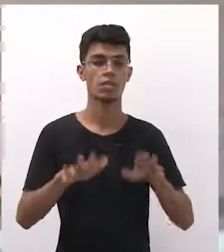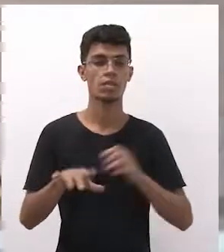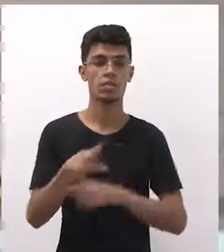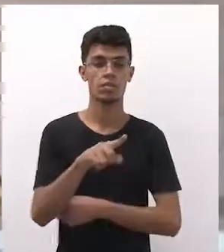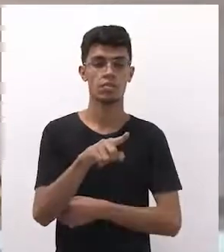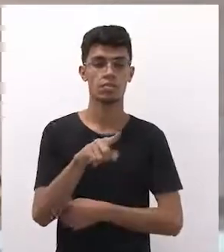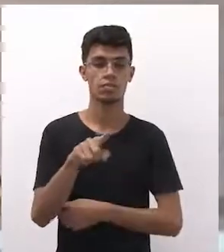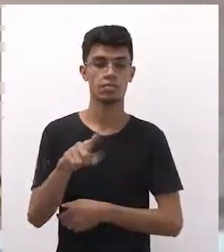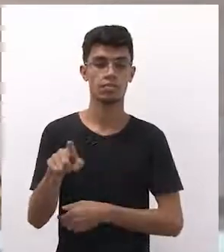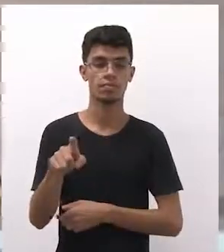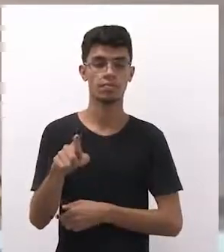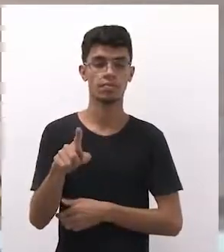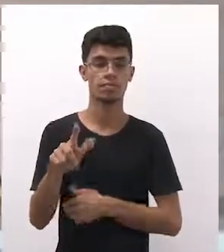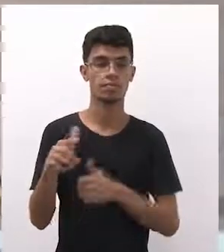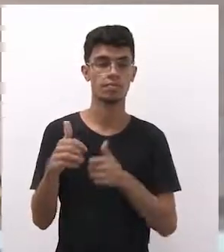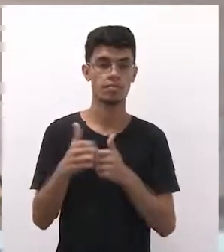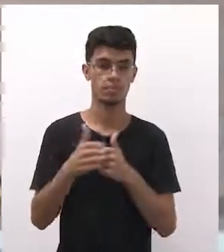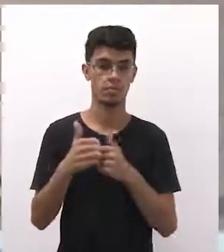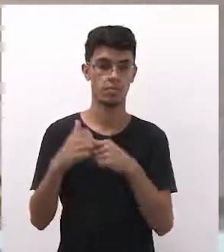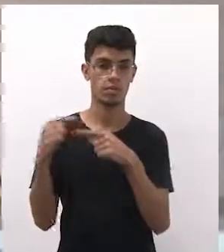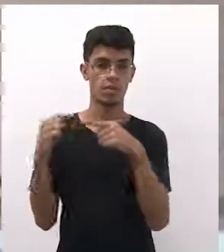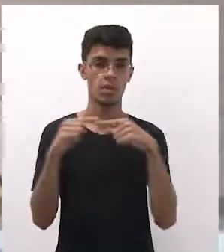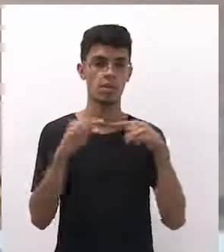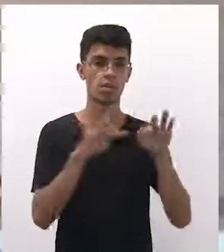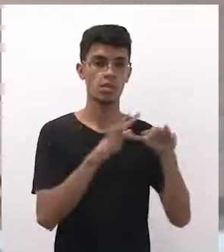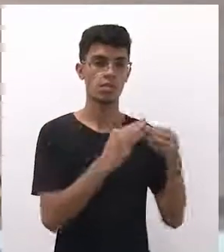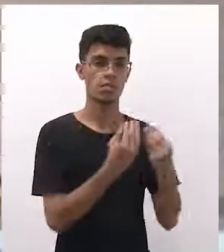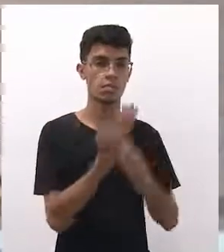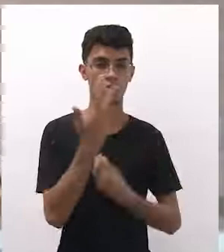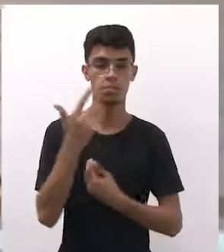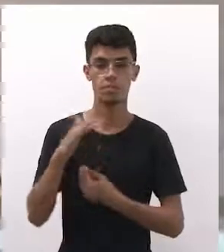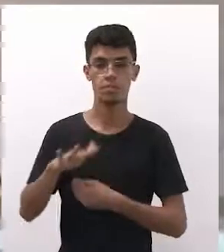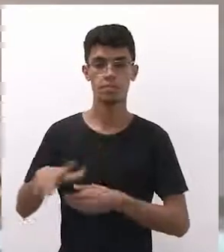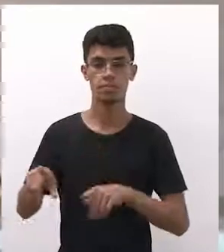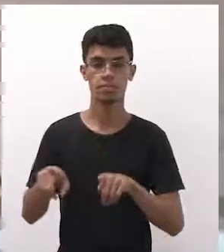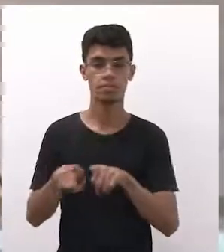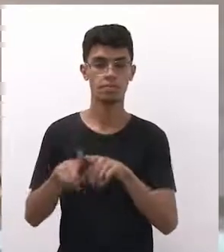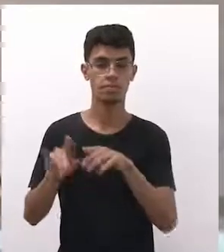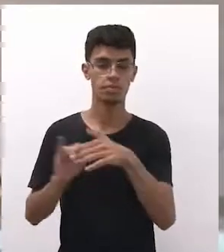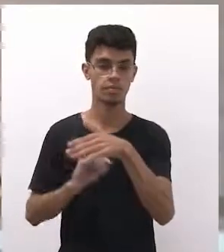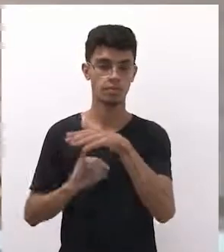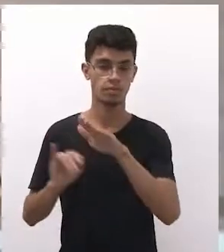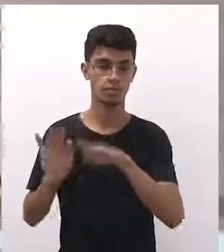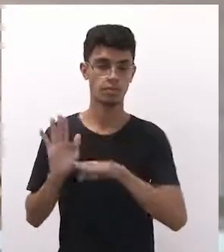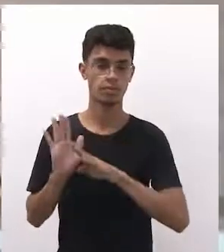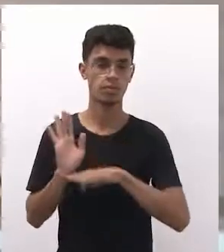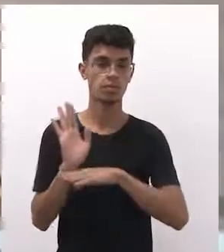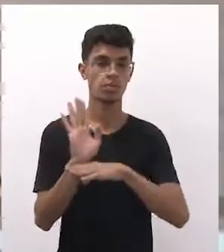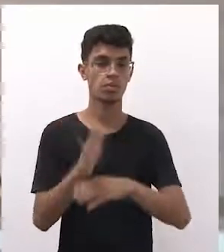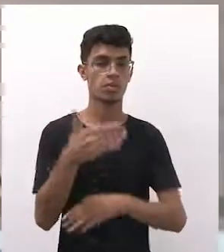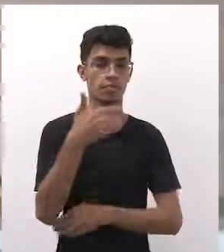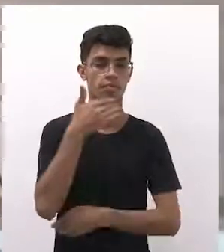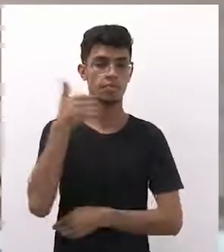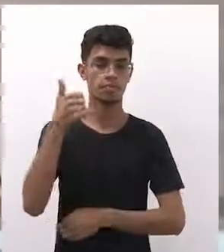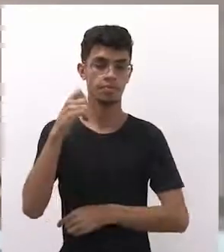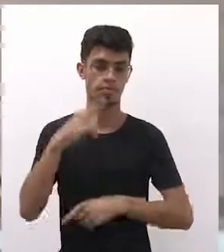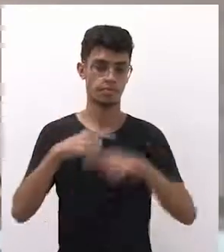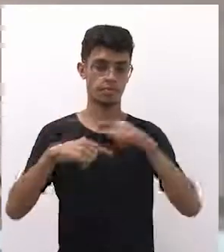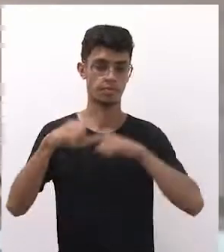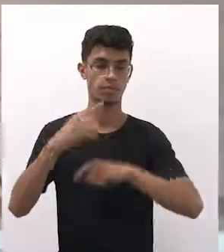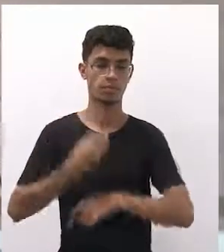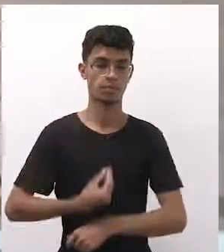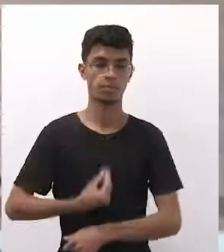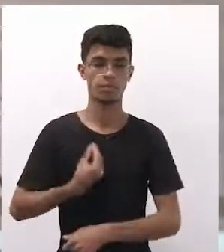são mais próximos que ela tem de uma instituição e podem contribuir muito com a melhoria da